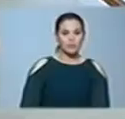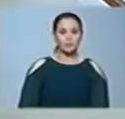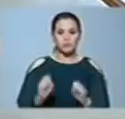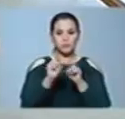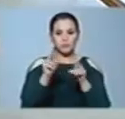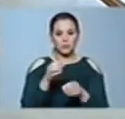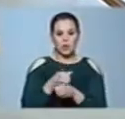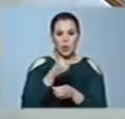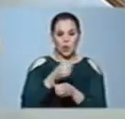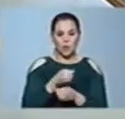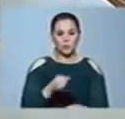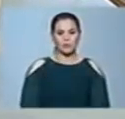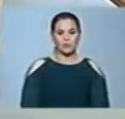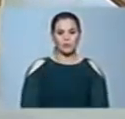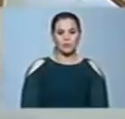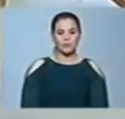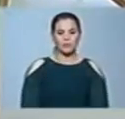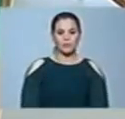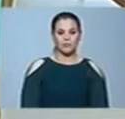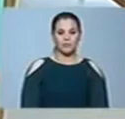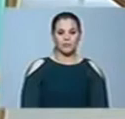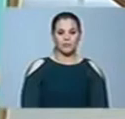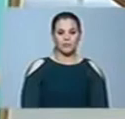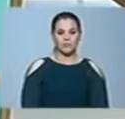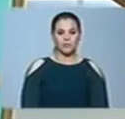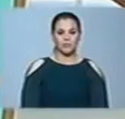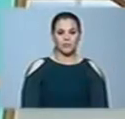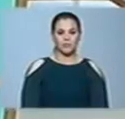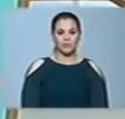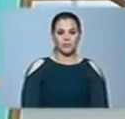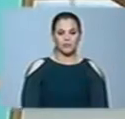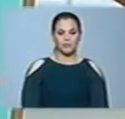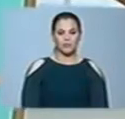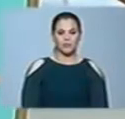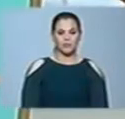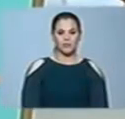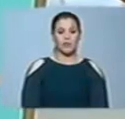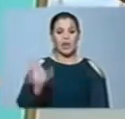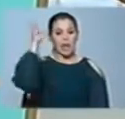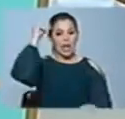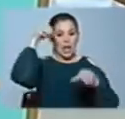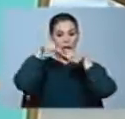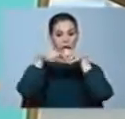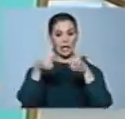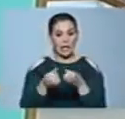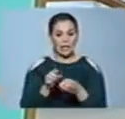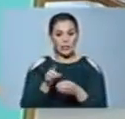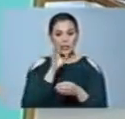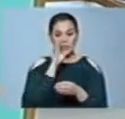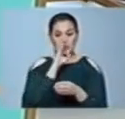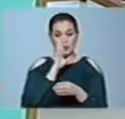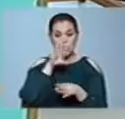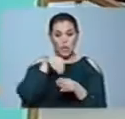kaká vai prestigiar um pouco com o nosso caso e eficaz devem dizer que se juntarem